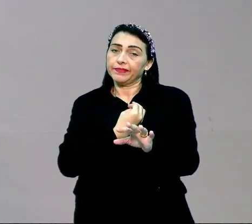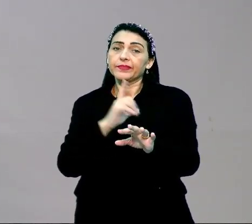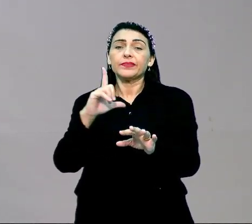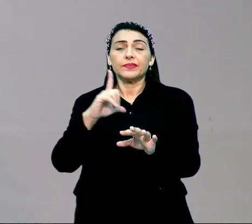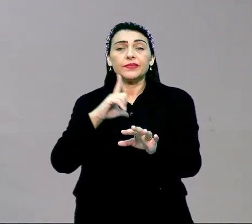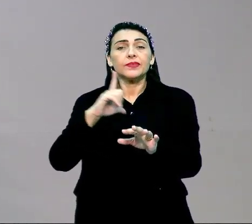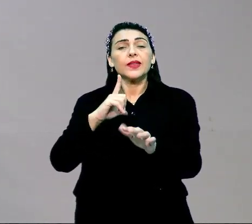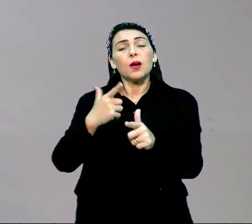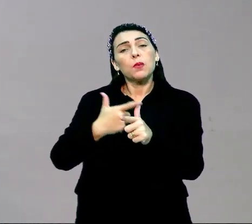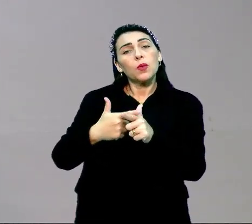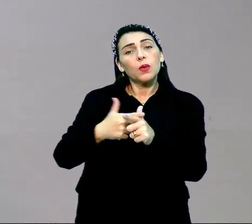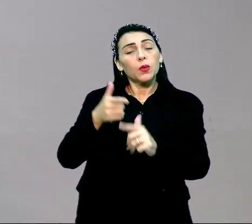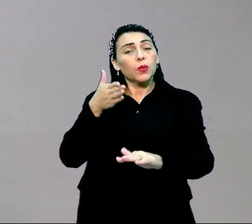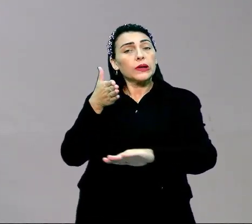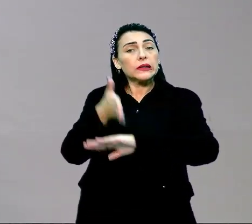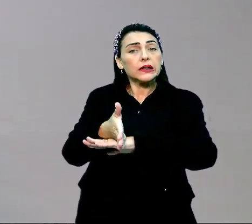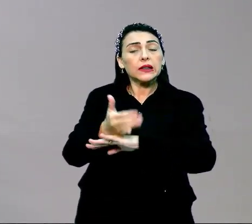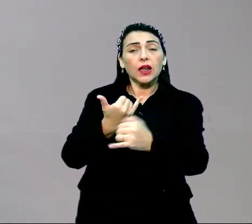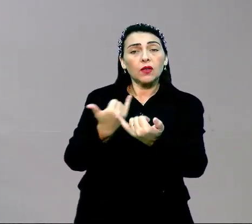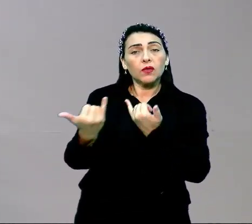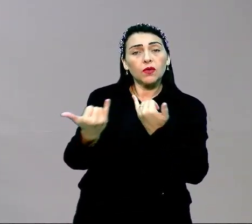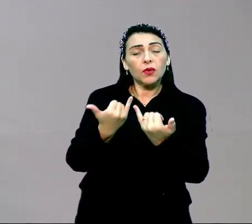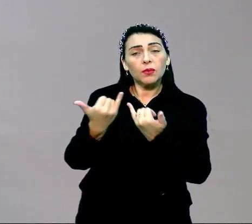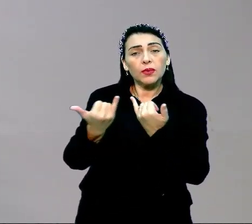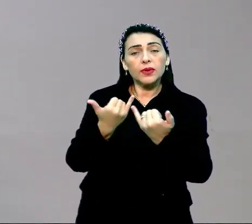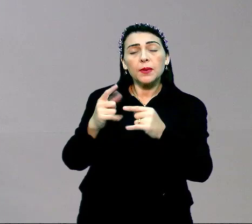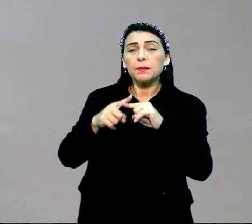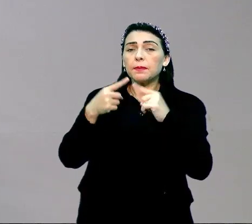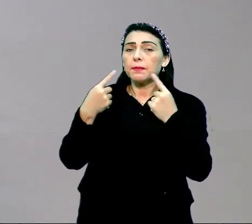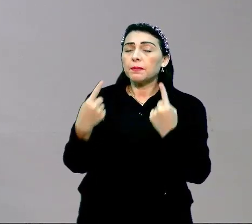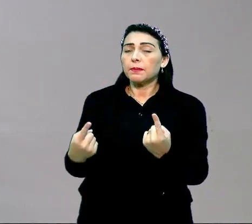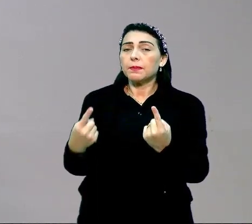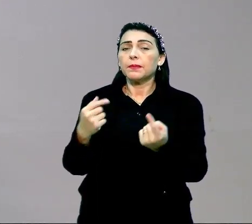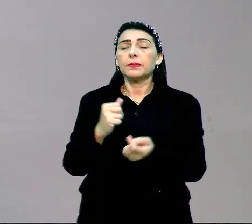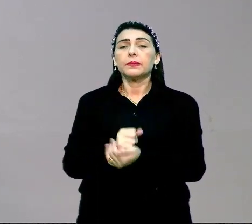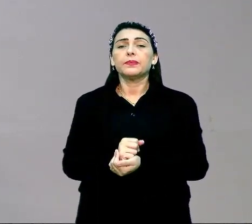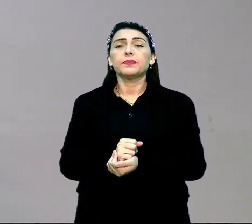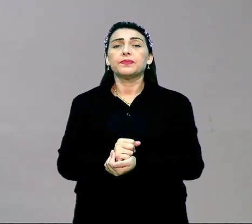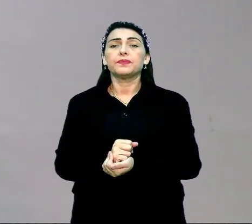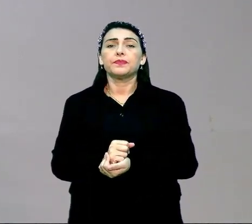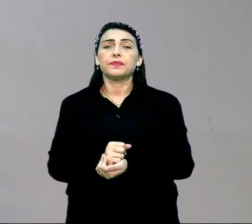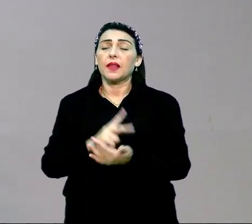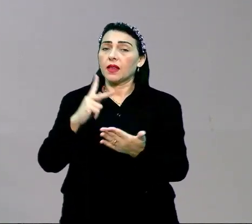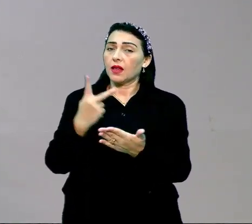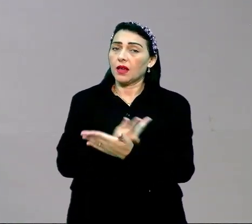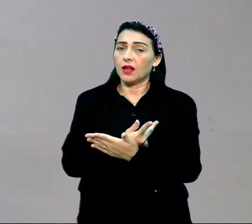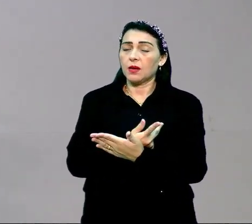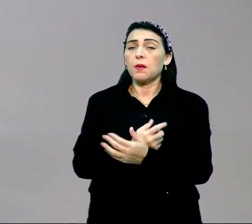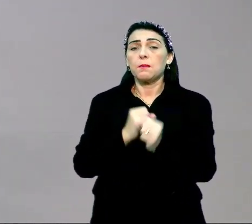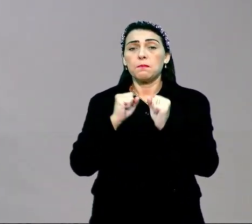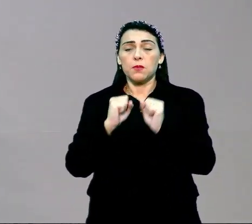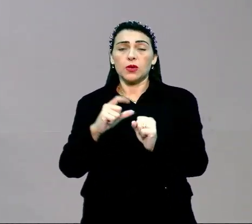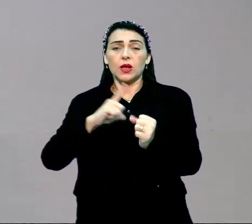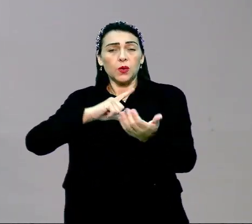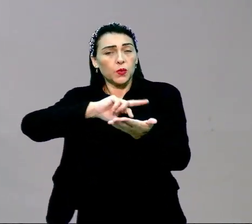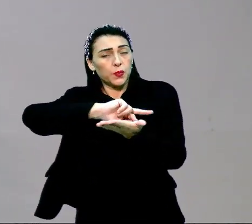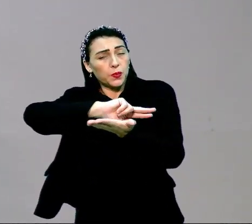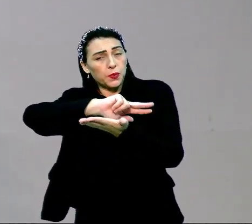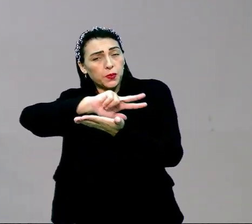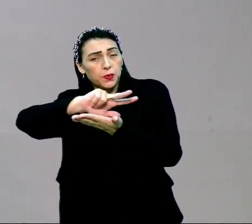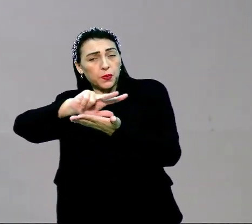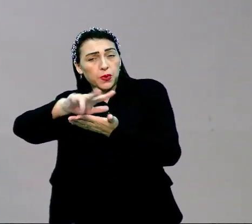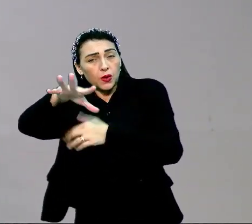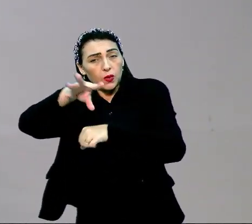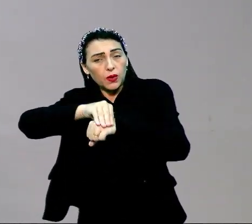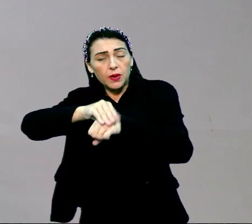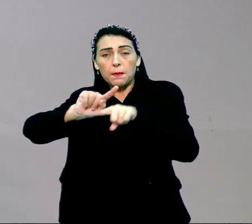tem a problemática do acesso à informação, só que de uma forma um pouco errônea, em que eu posso ter diversos saberes,